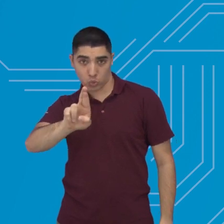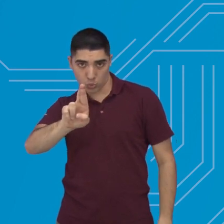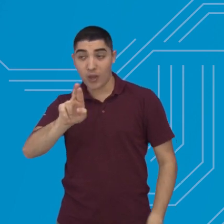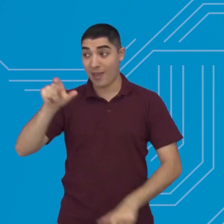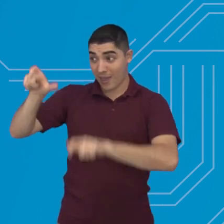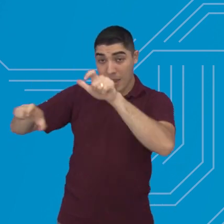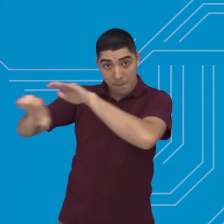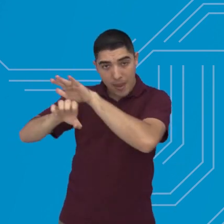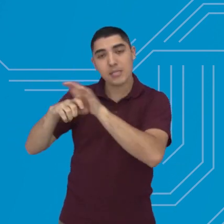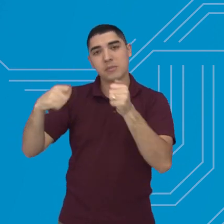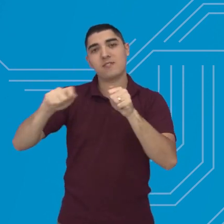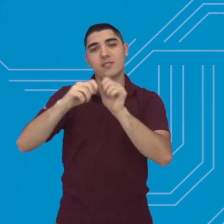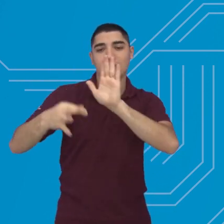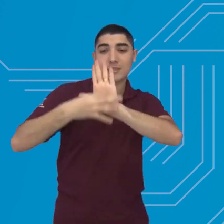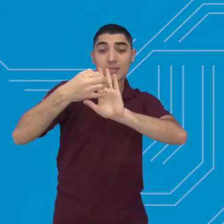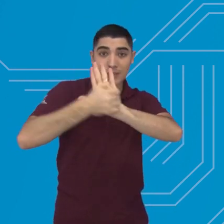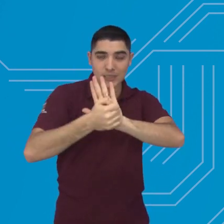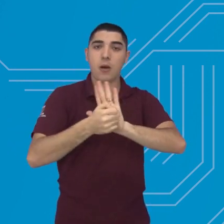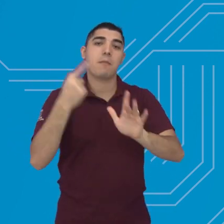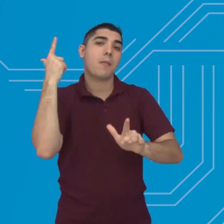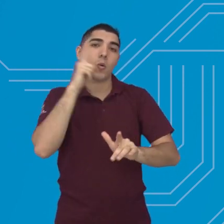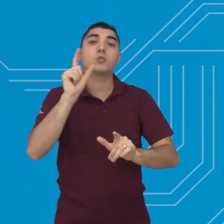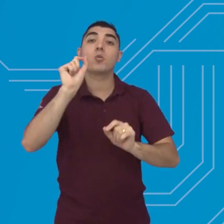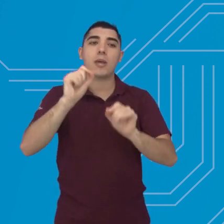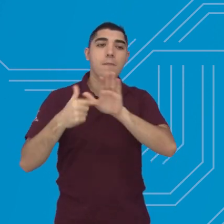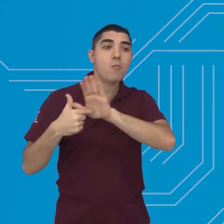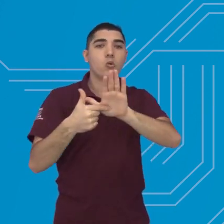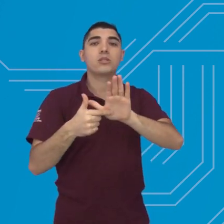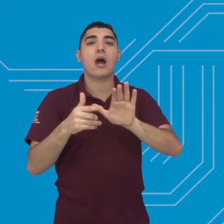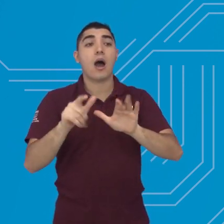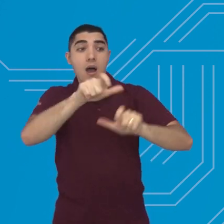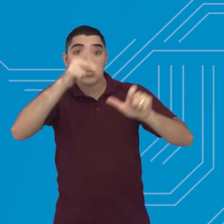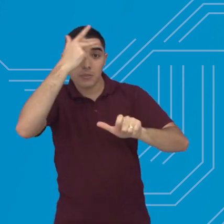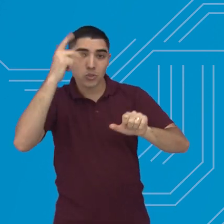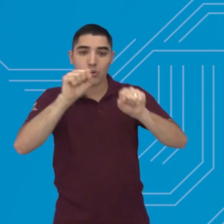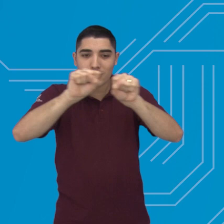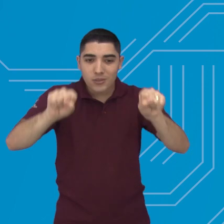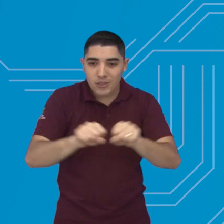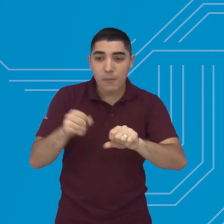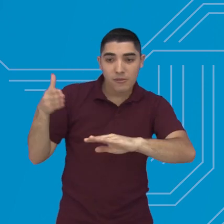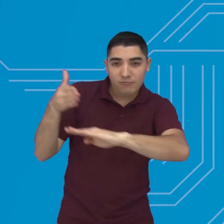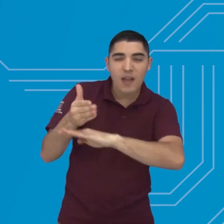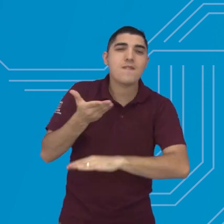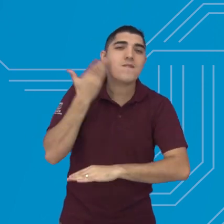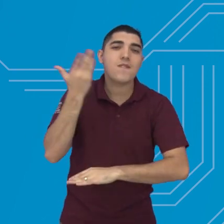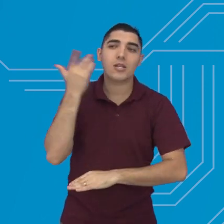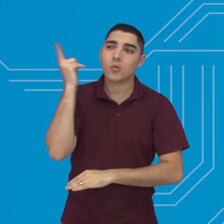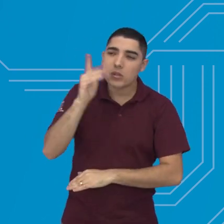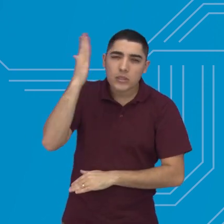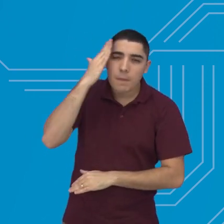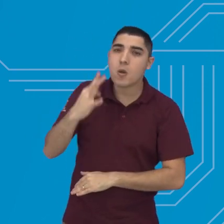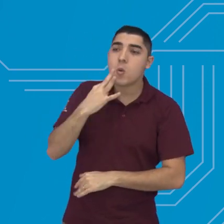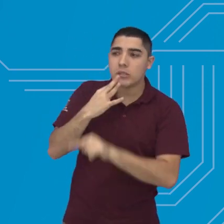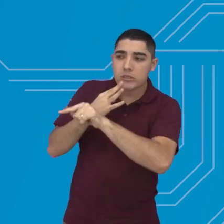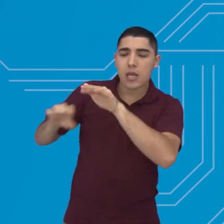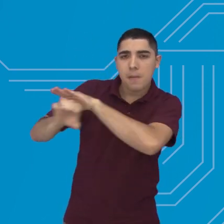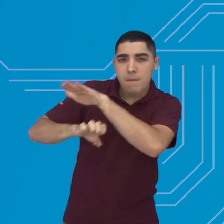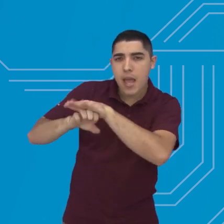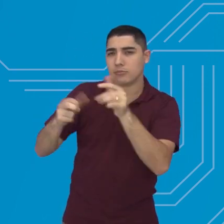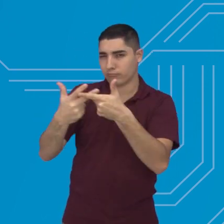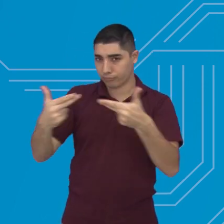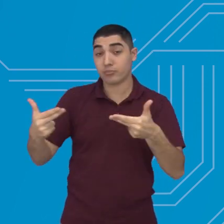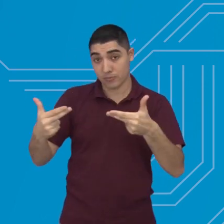reunir em um único espaço todas as opções e infraestrutura da cidade para abrigar turistas. Ganha a população, que tem acesso fácil